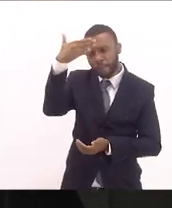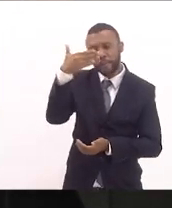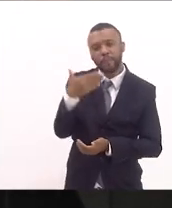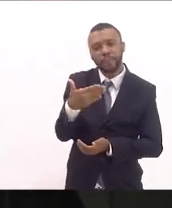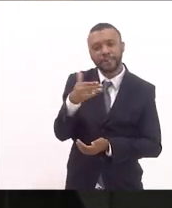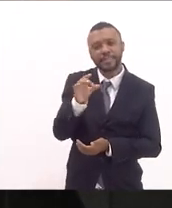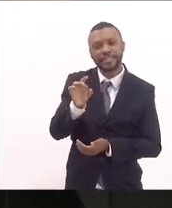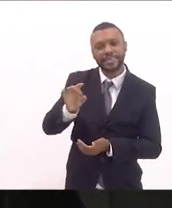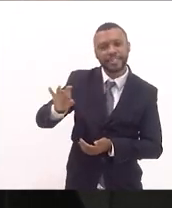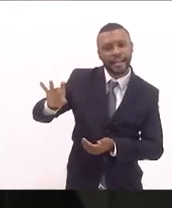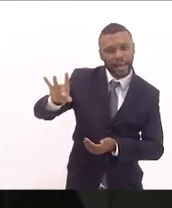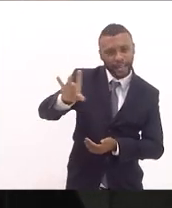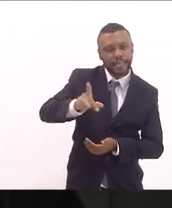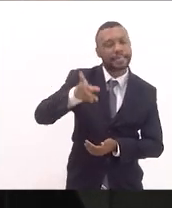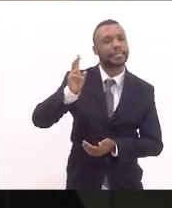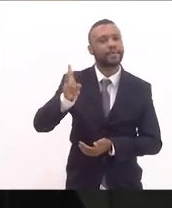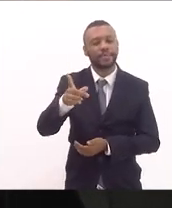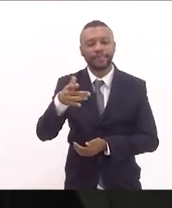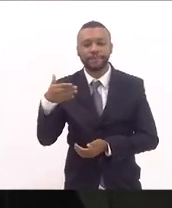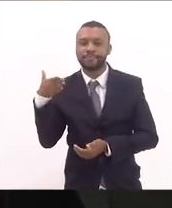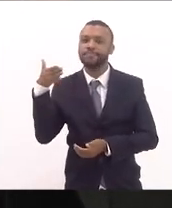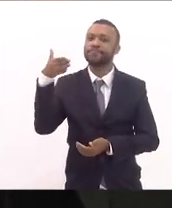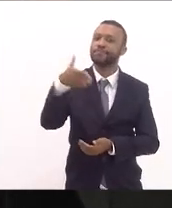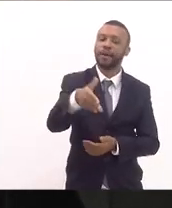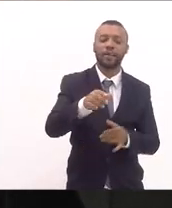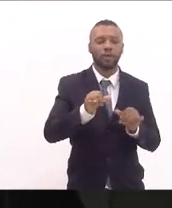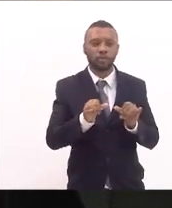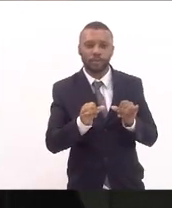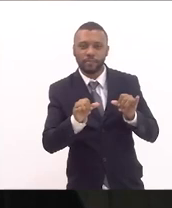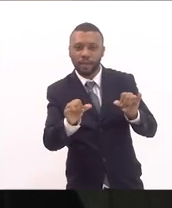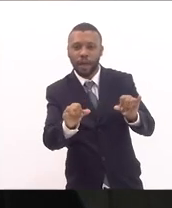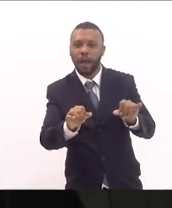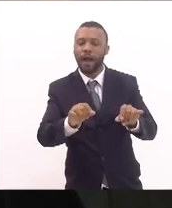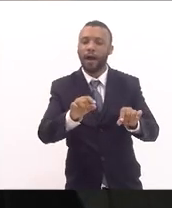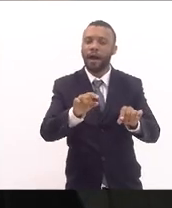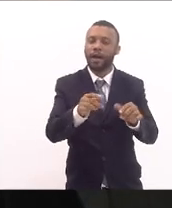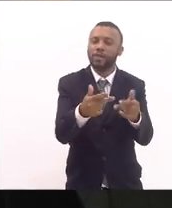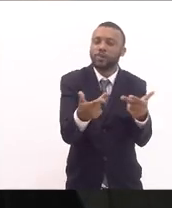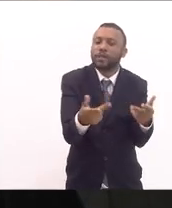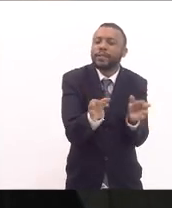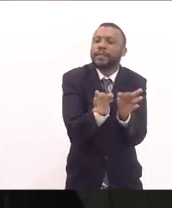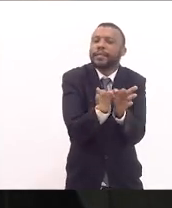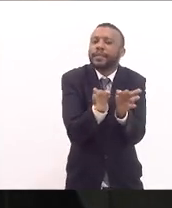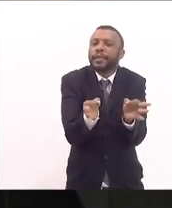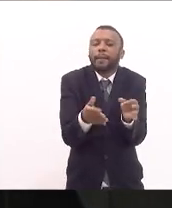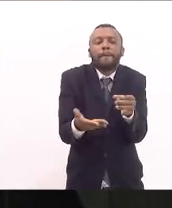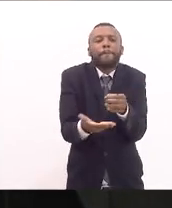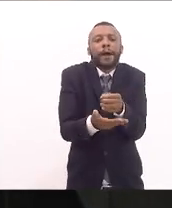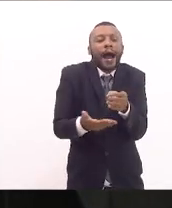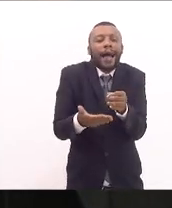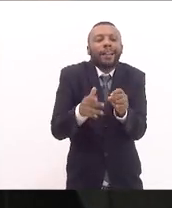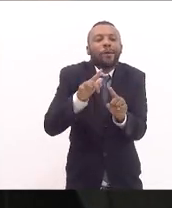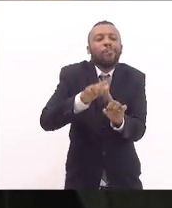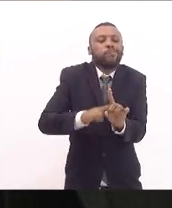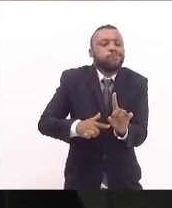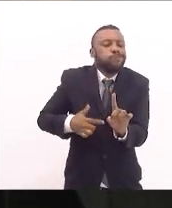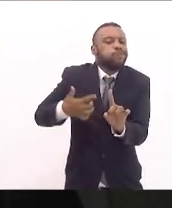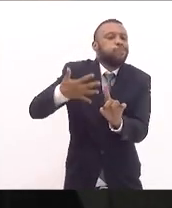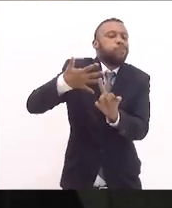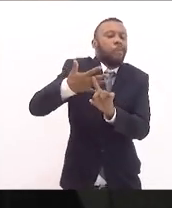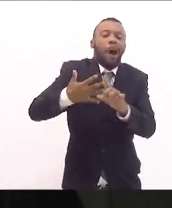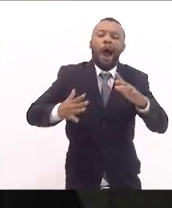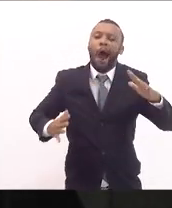vai a um supermercado os produtos básicos crescem no seu preço